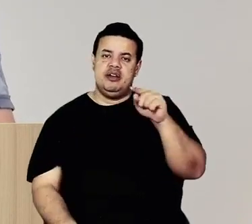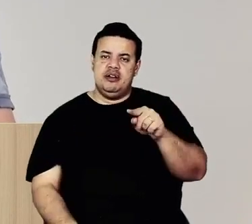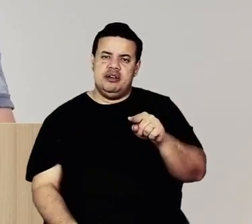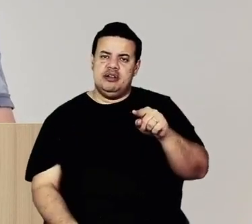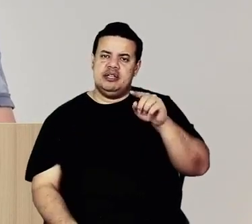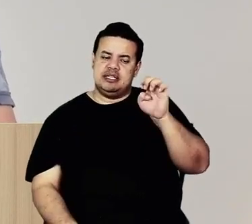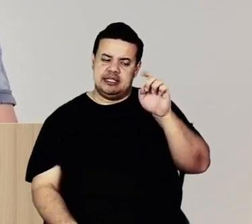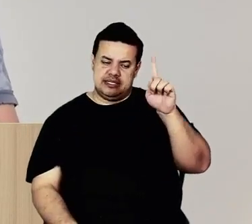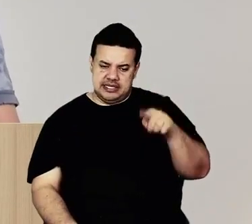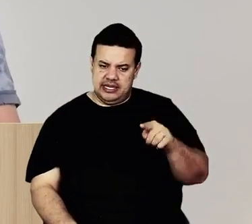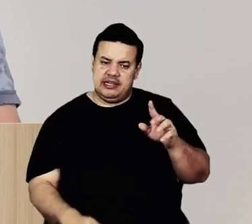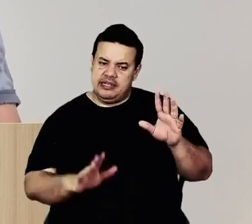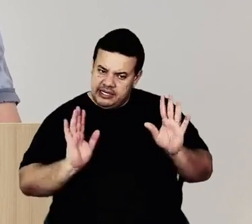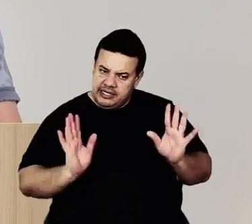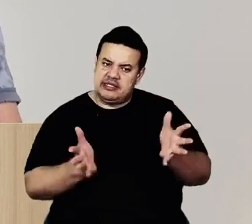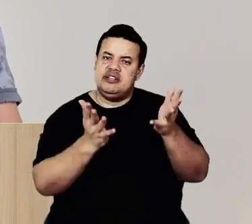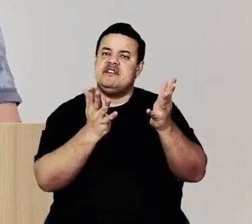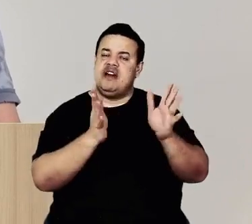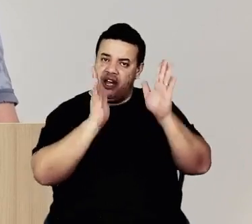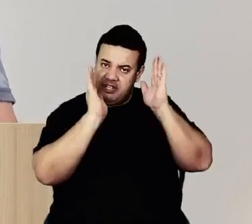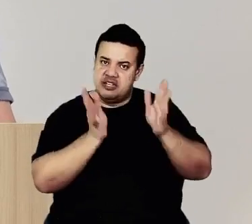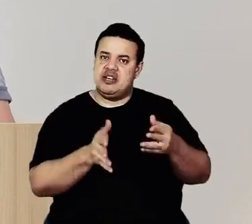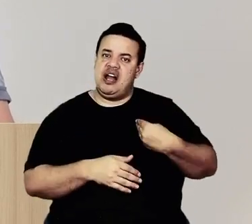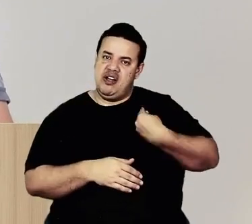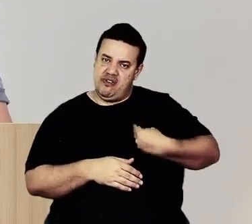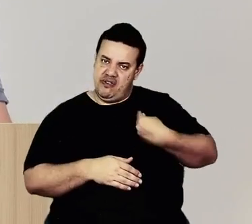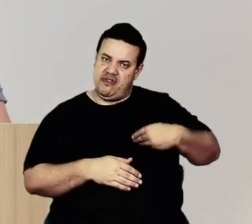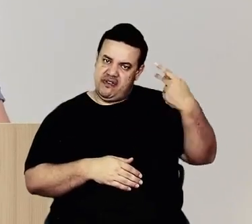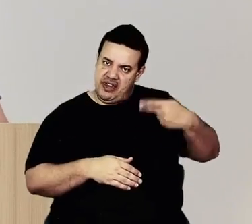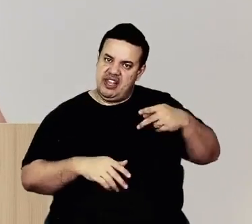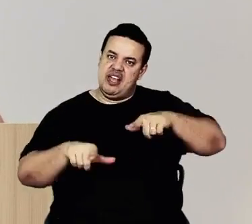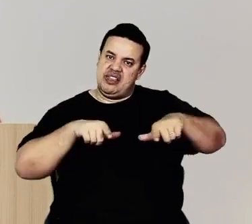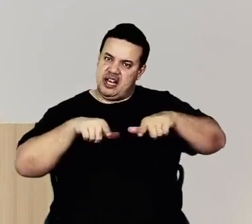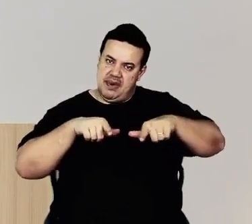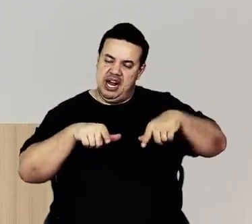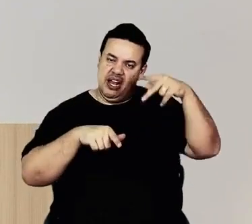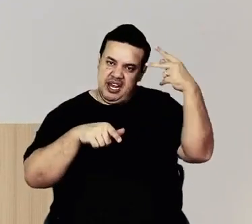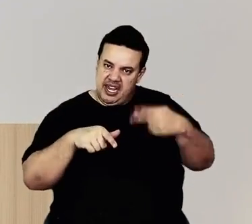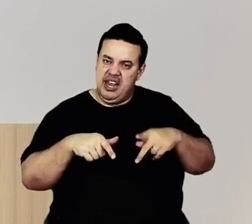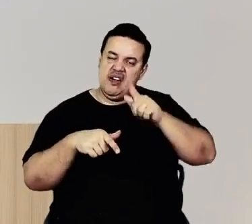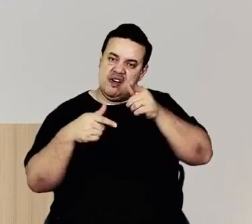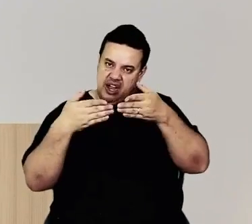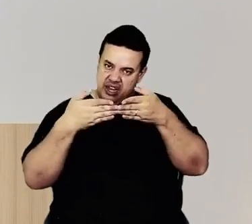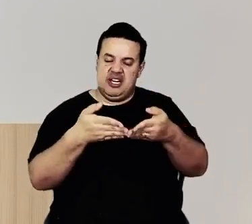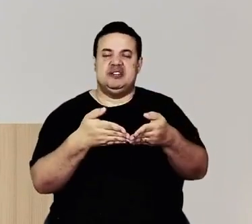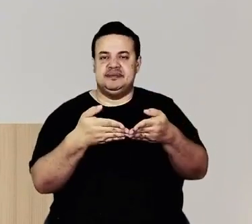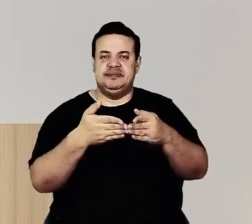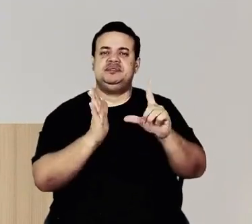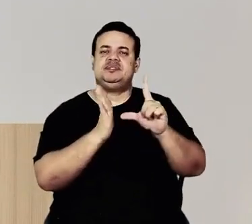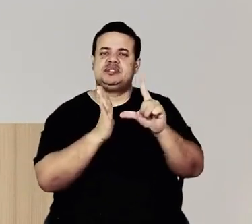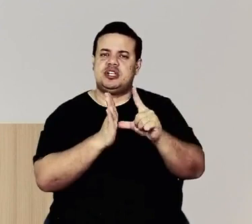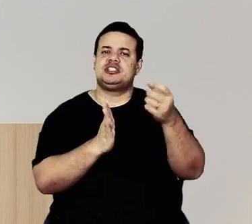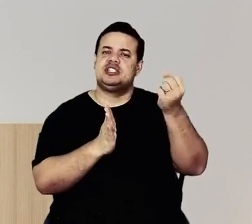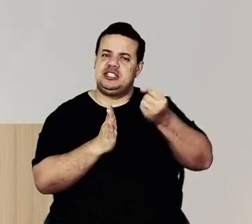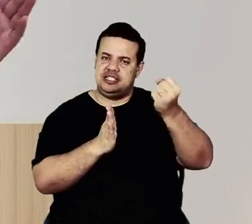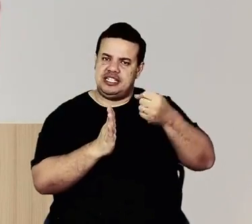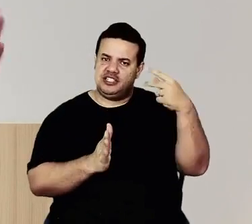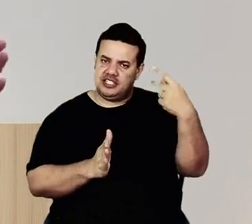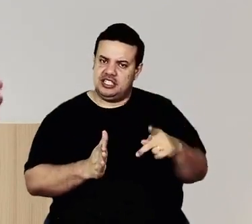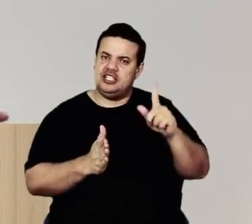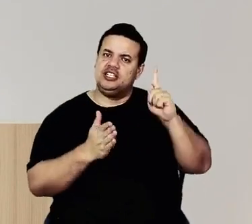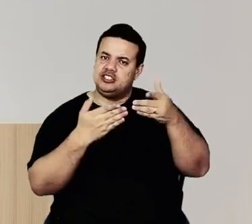lá decino Guaíra hoje é um uma empresa que se não é que mais emprega é uma